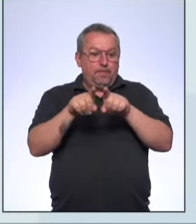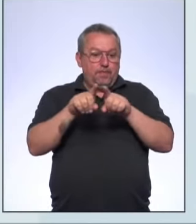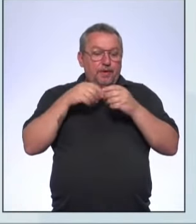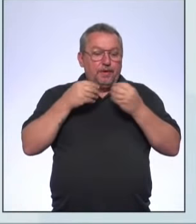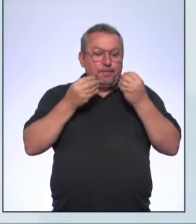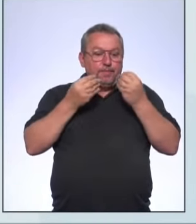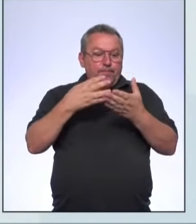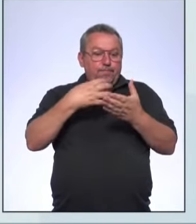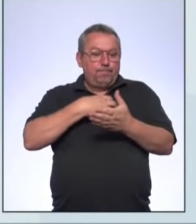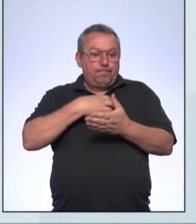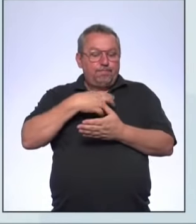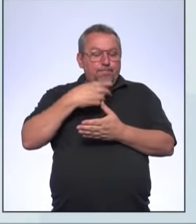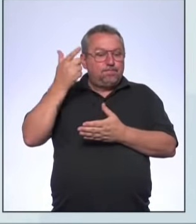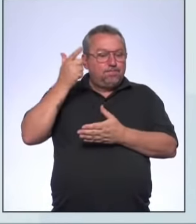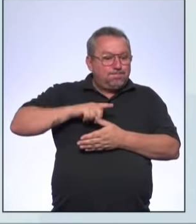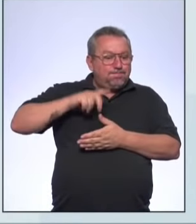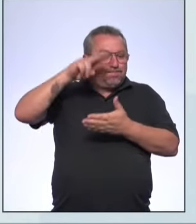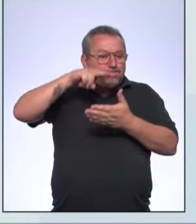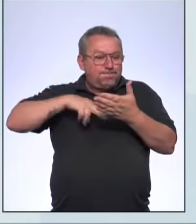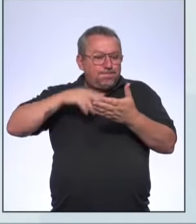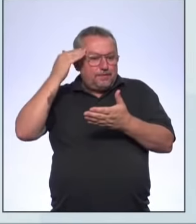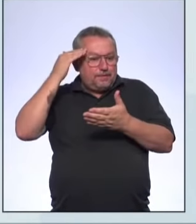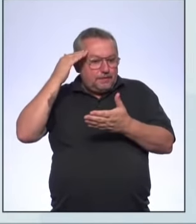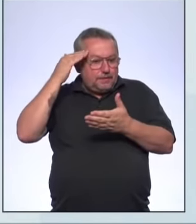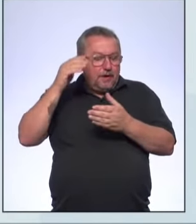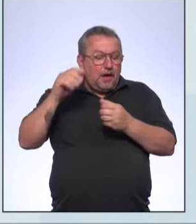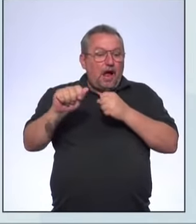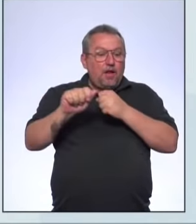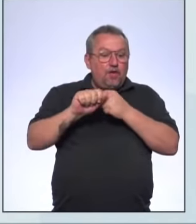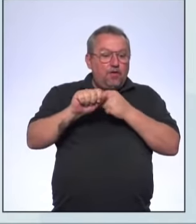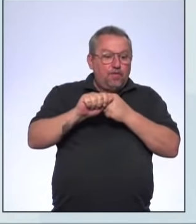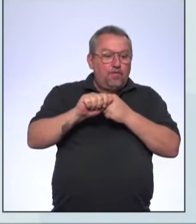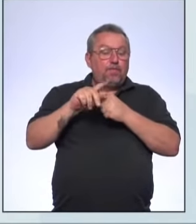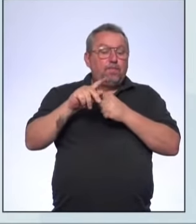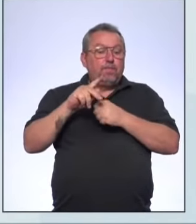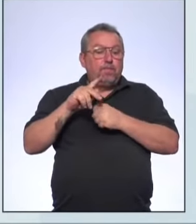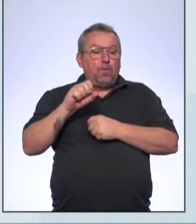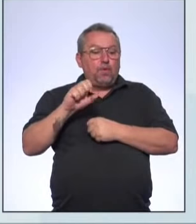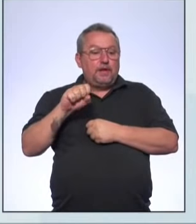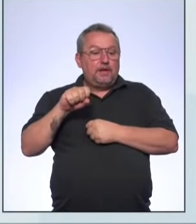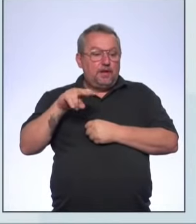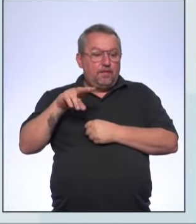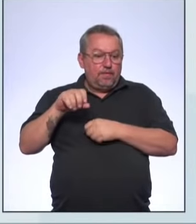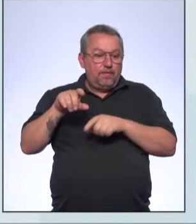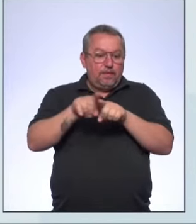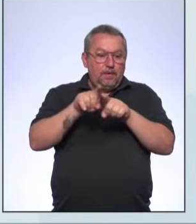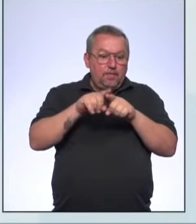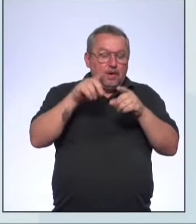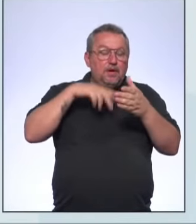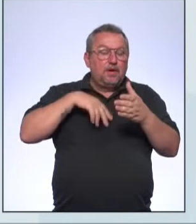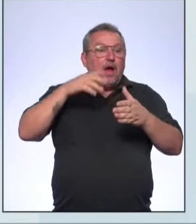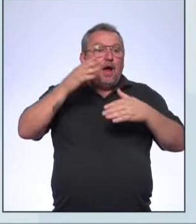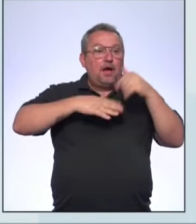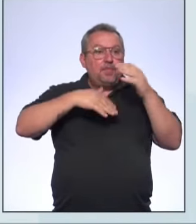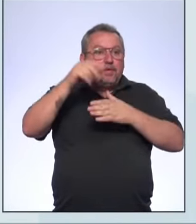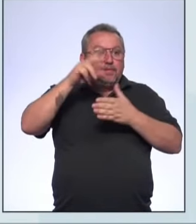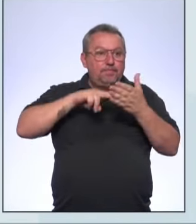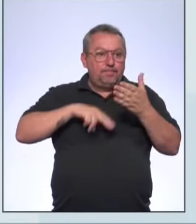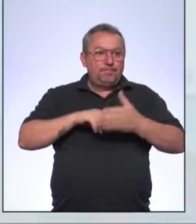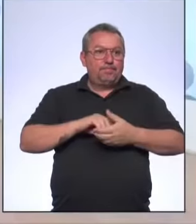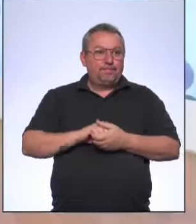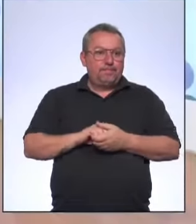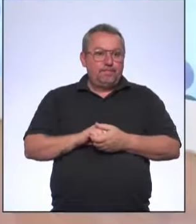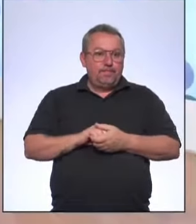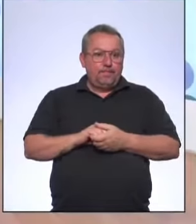empregar de forma inteligível os adjetivos possessivos e aí a gente tem as redes freddy's que são as habilidades leitura que o esquema e o